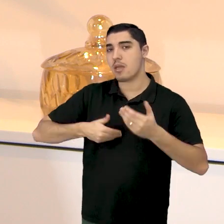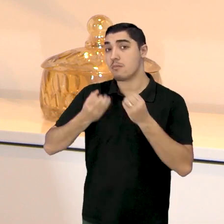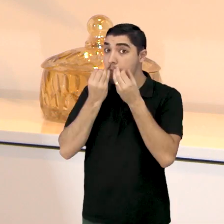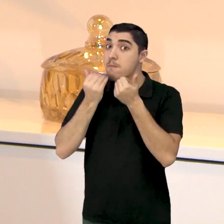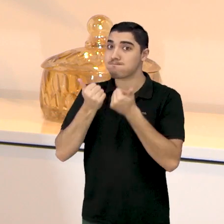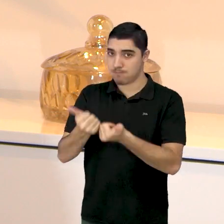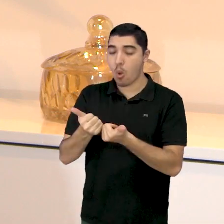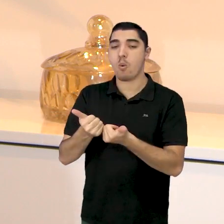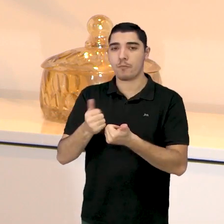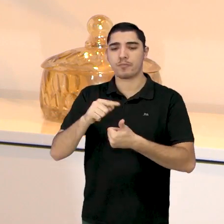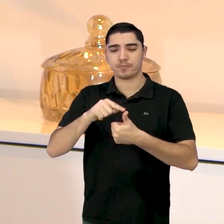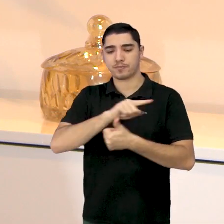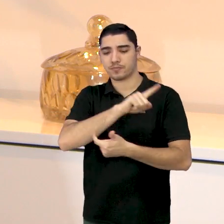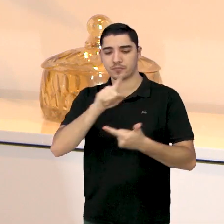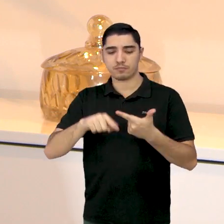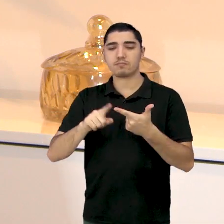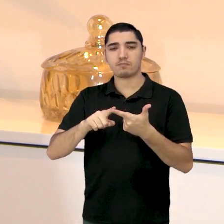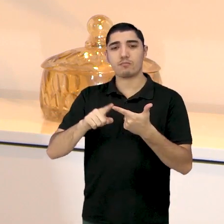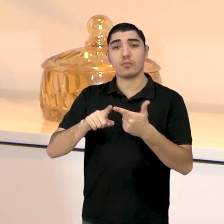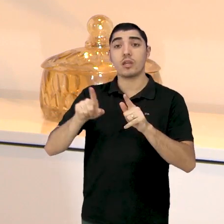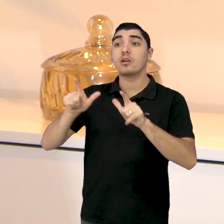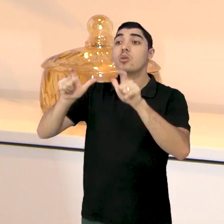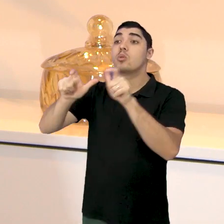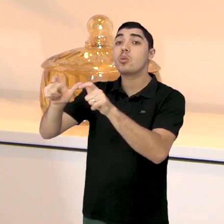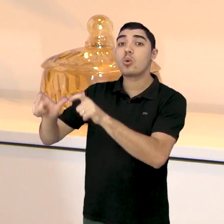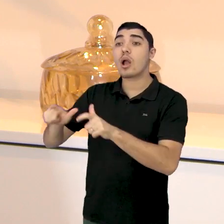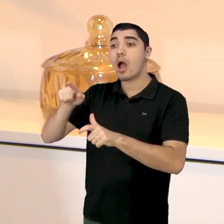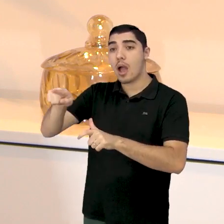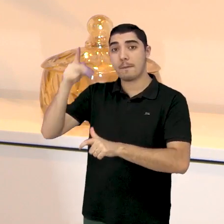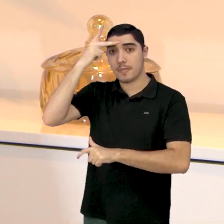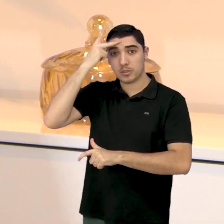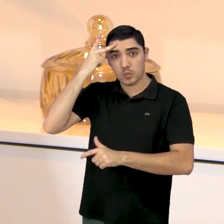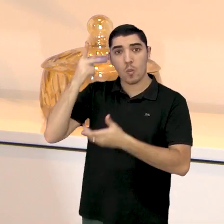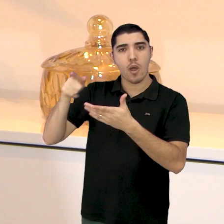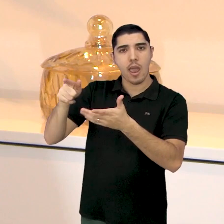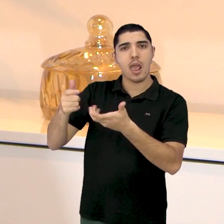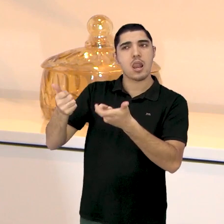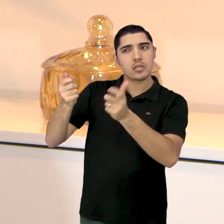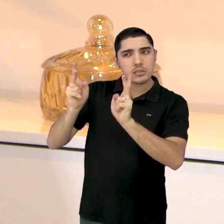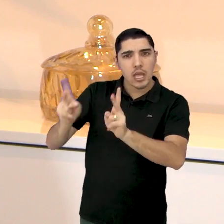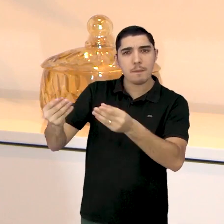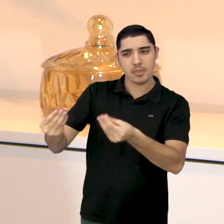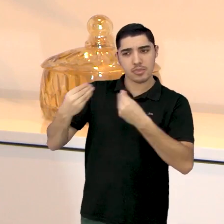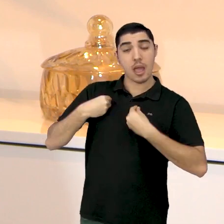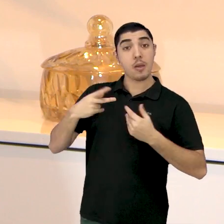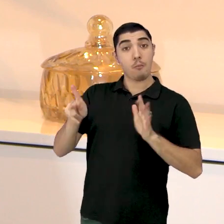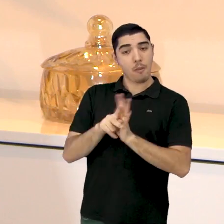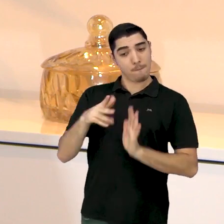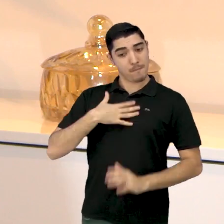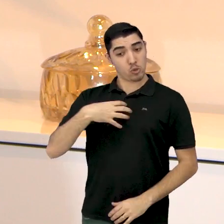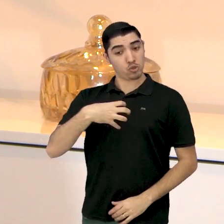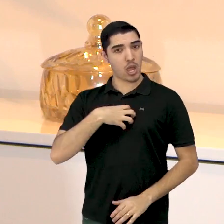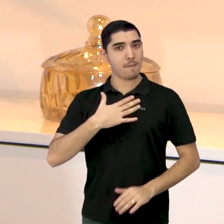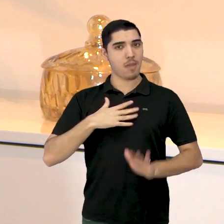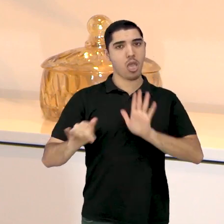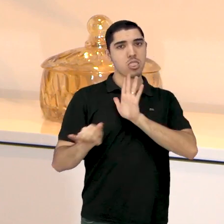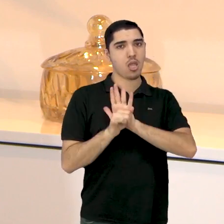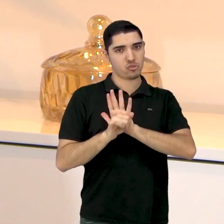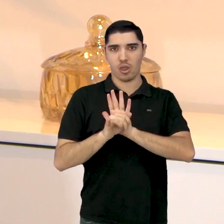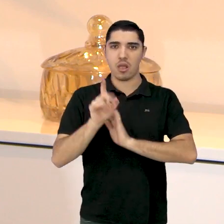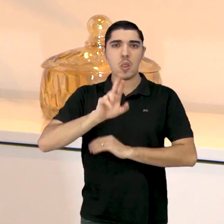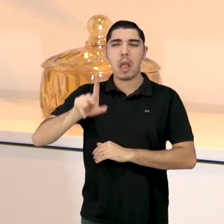locais onde a pessoa faz um protocolo para você, não tira sua característica, né? Procurar um profissional que entenda os